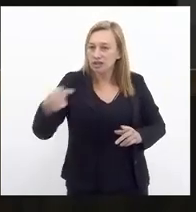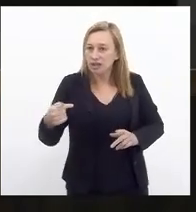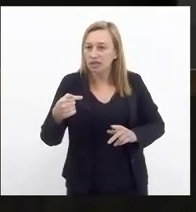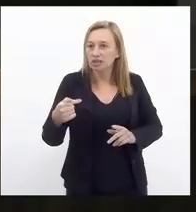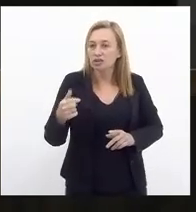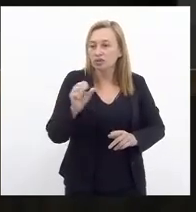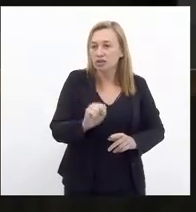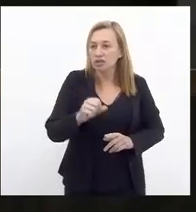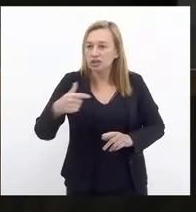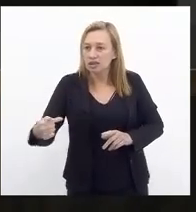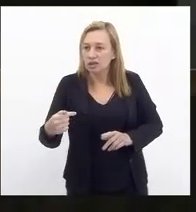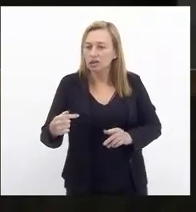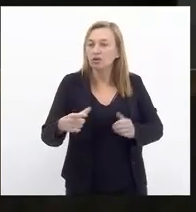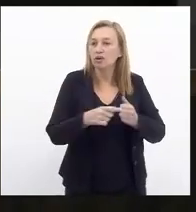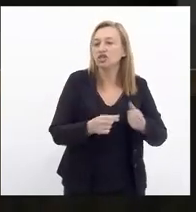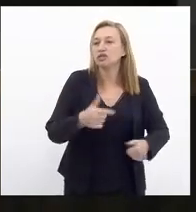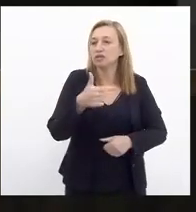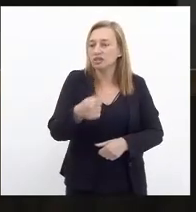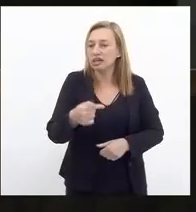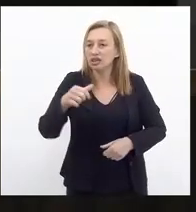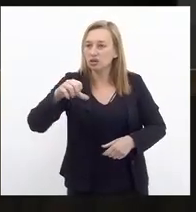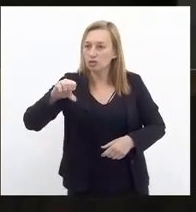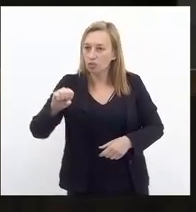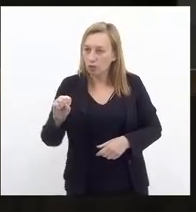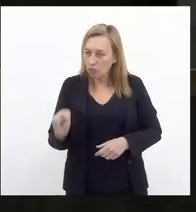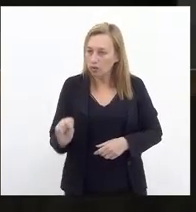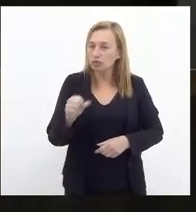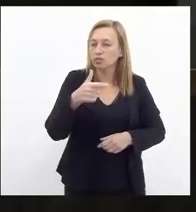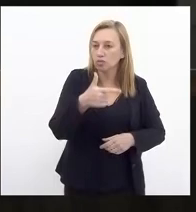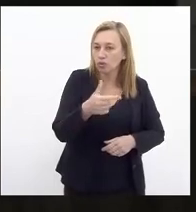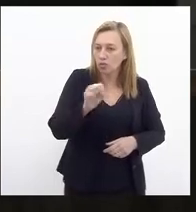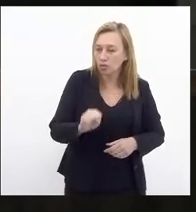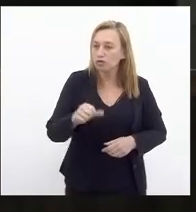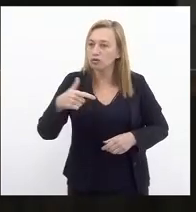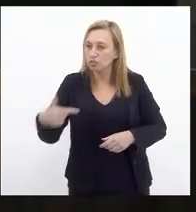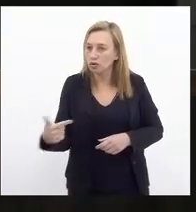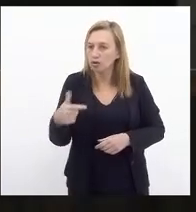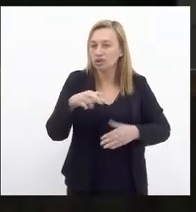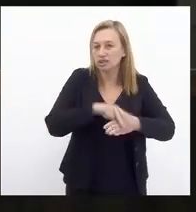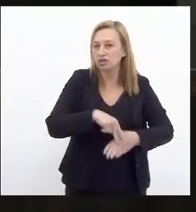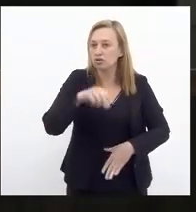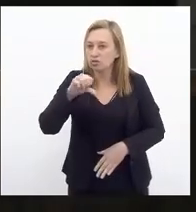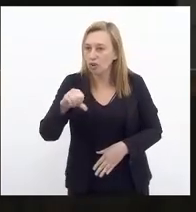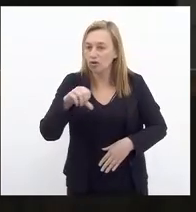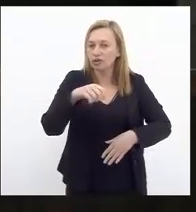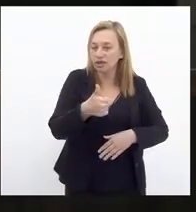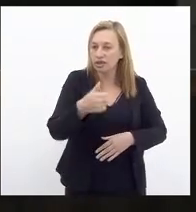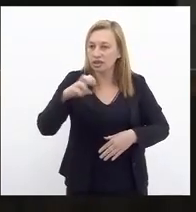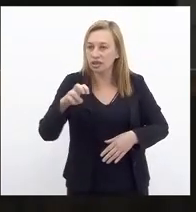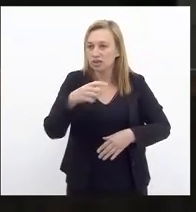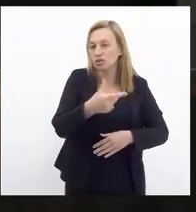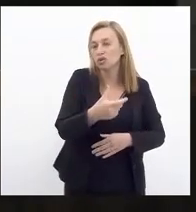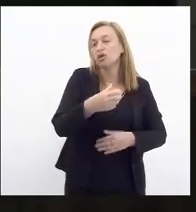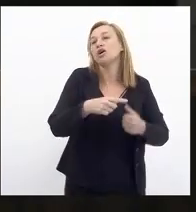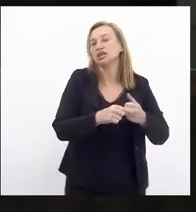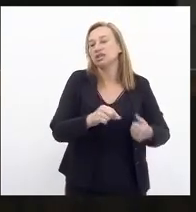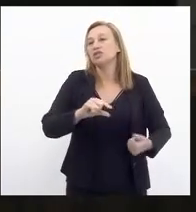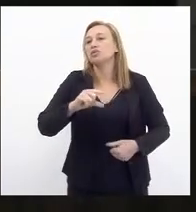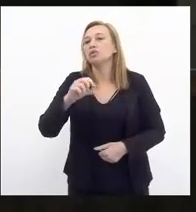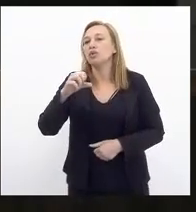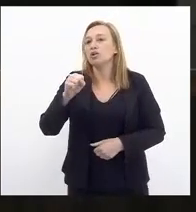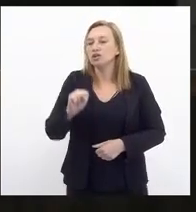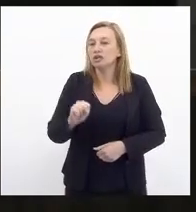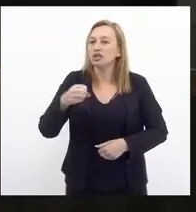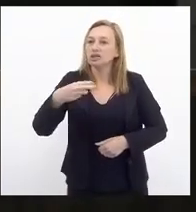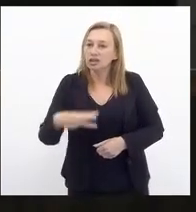77 o artigo 78 parágrafo segundo do artigo 182 os e 9:15 do artigo 83 os exercícios